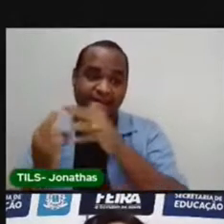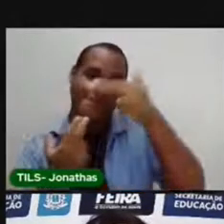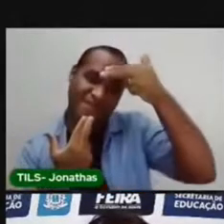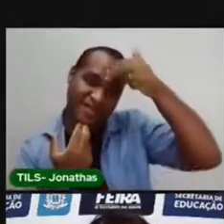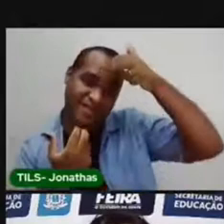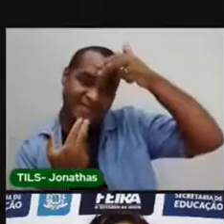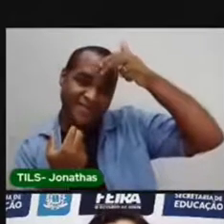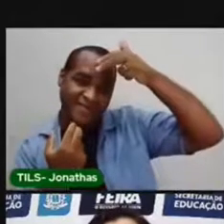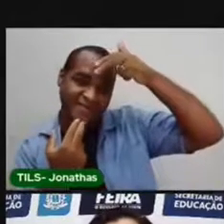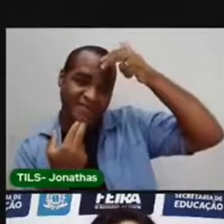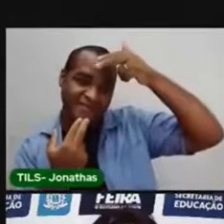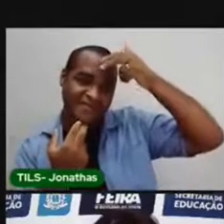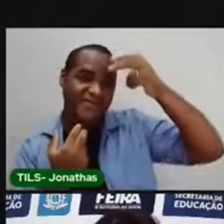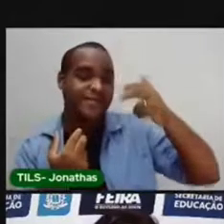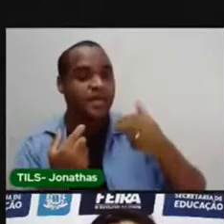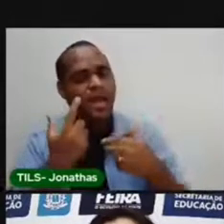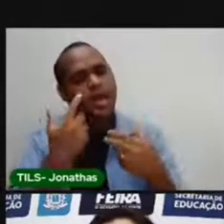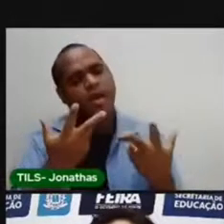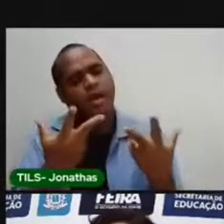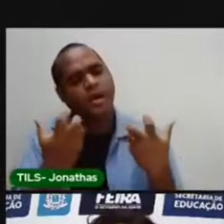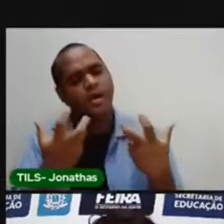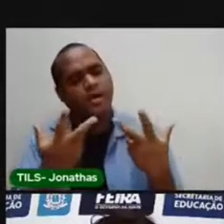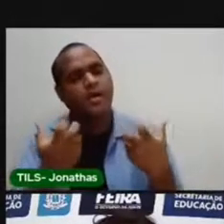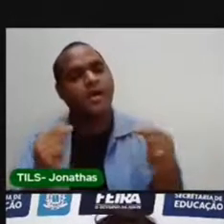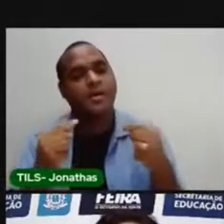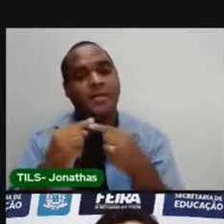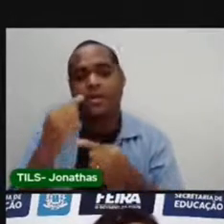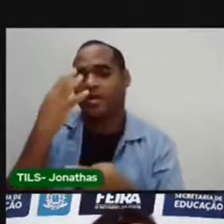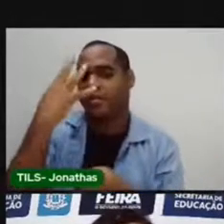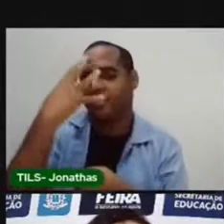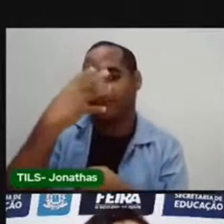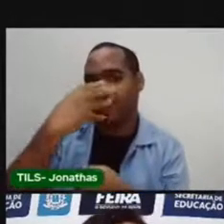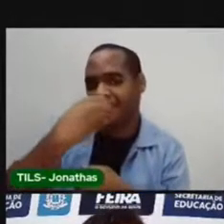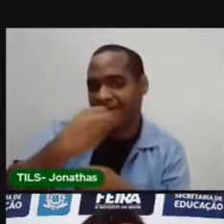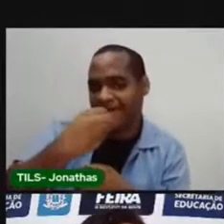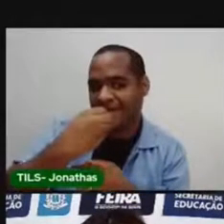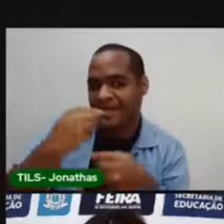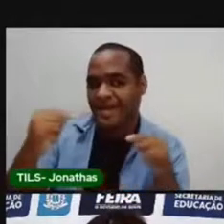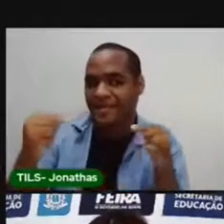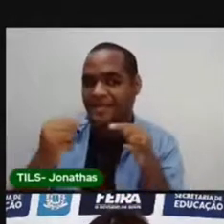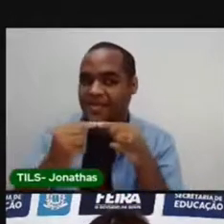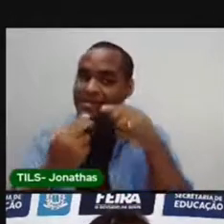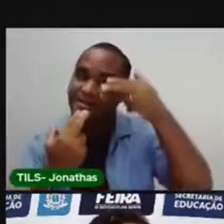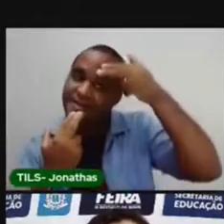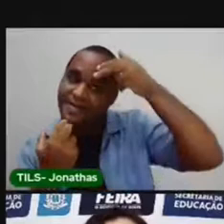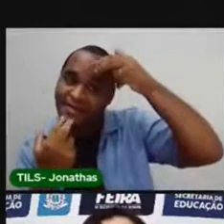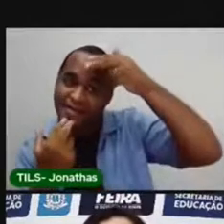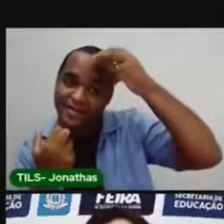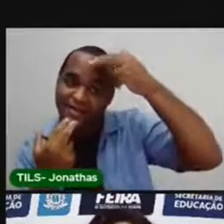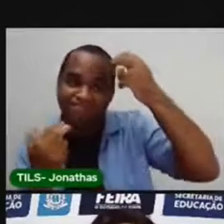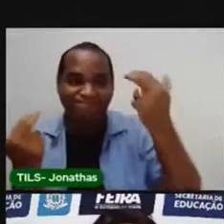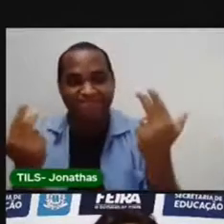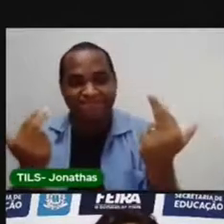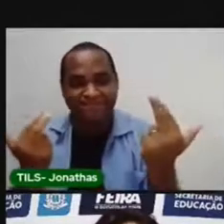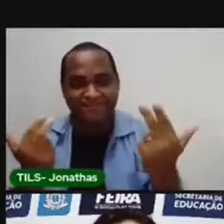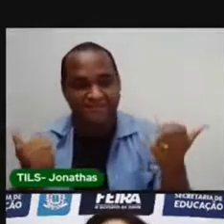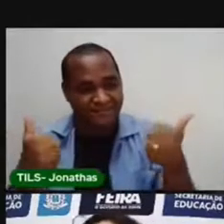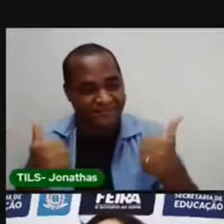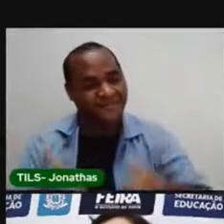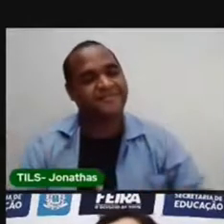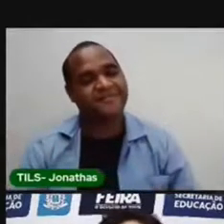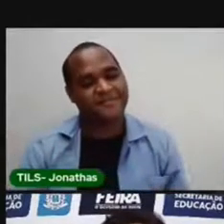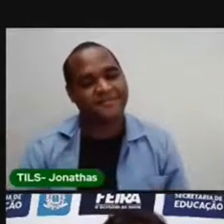a cabrita. Percebeu que bonita rima com cabrita? Muito